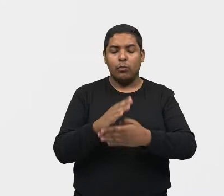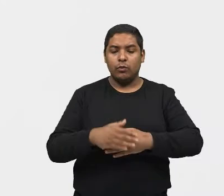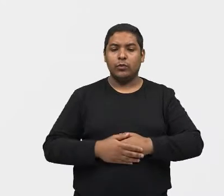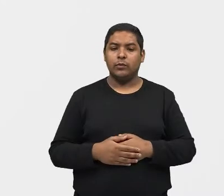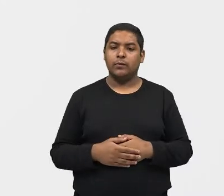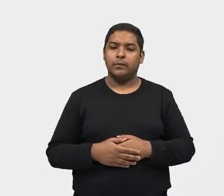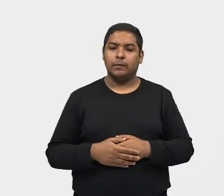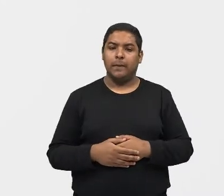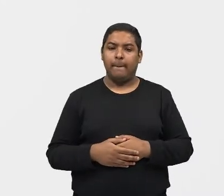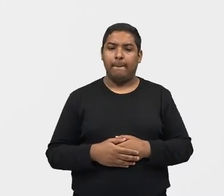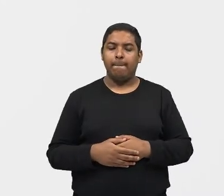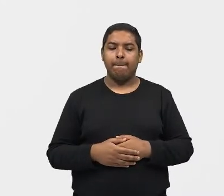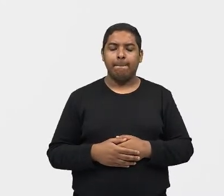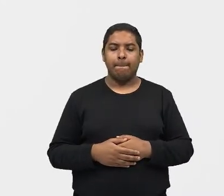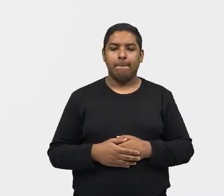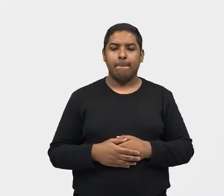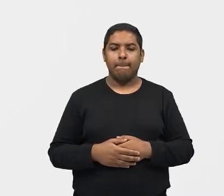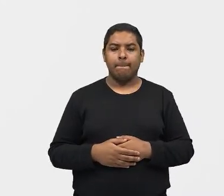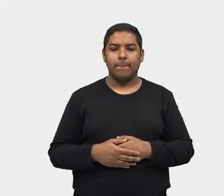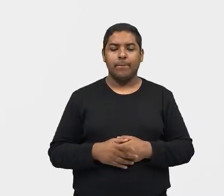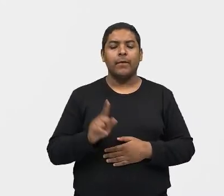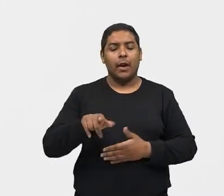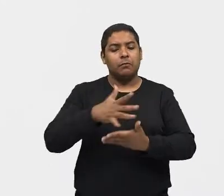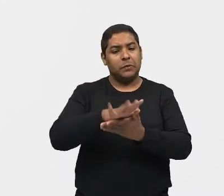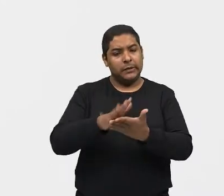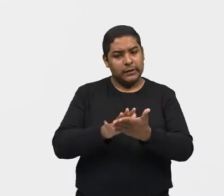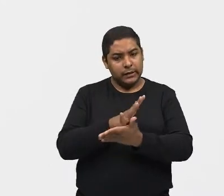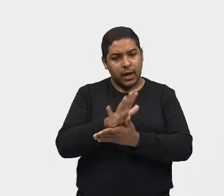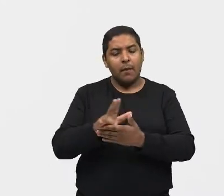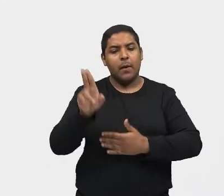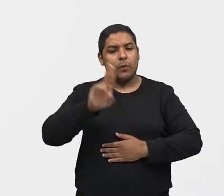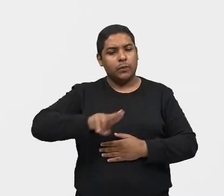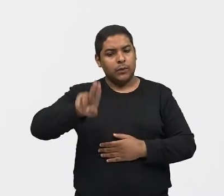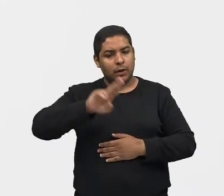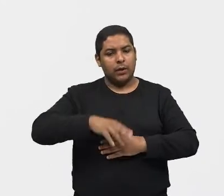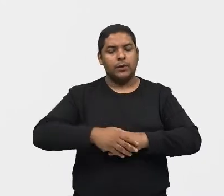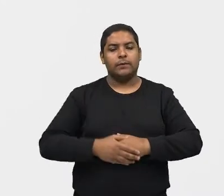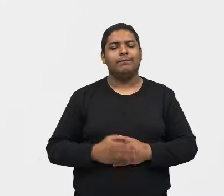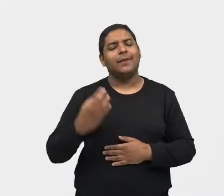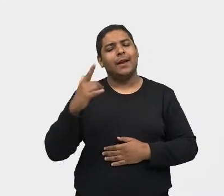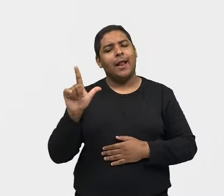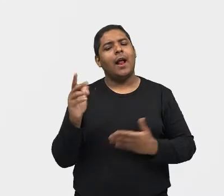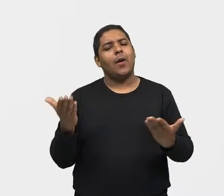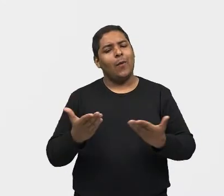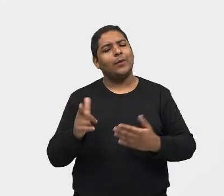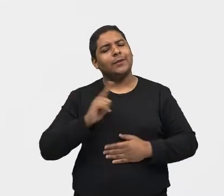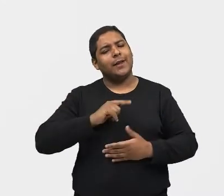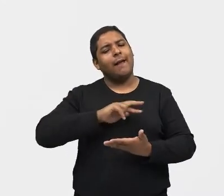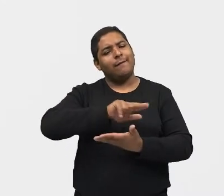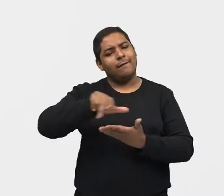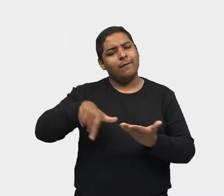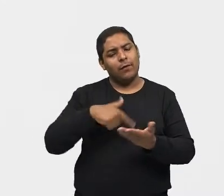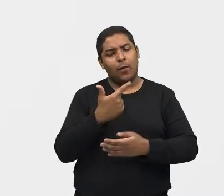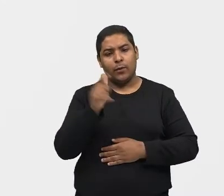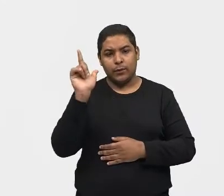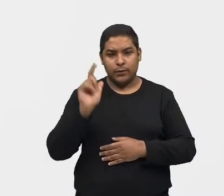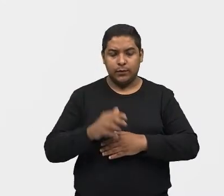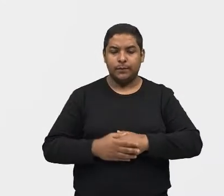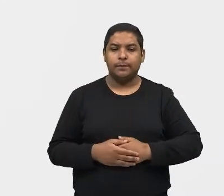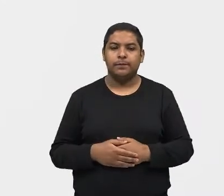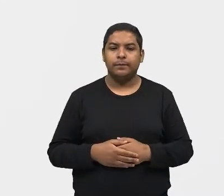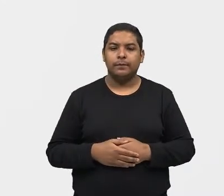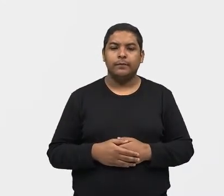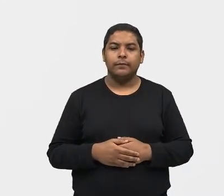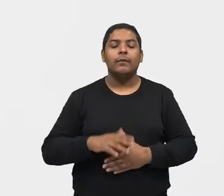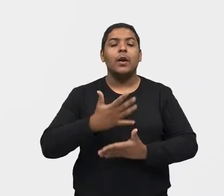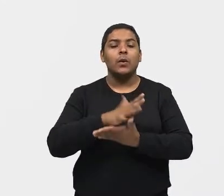iniciais que foi no samba de gafieira. Claro que hoje tem muito mais instrumentos. Continuando. O